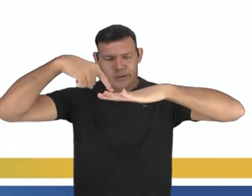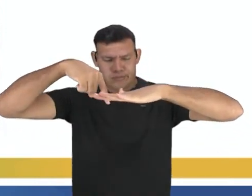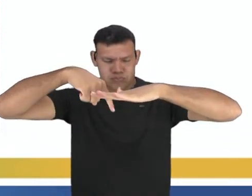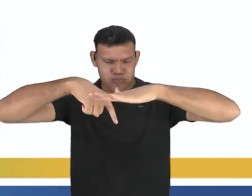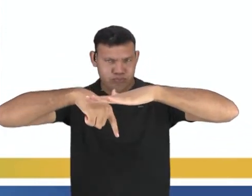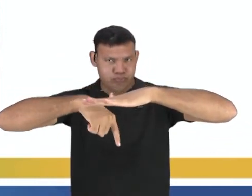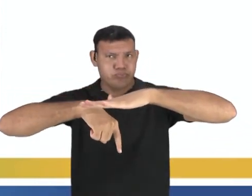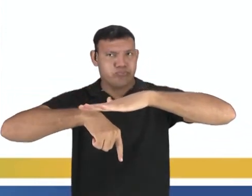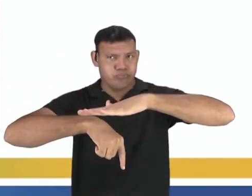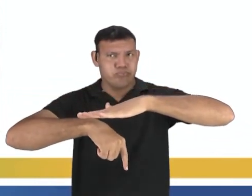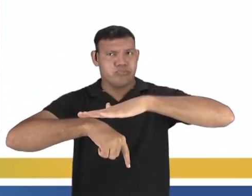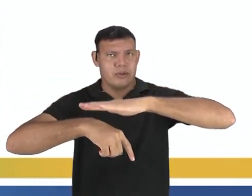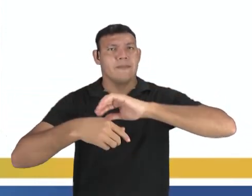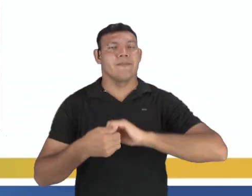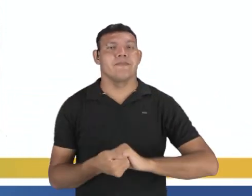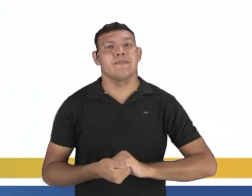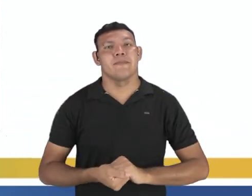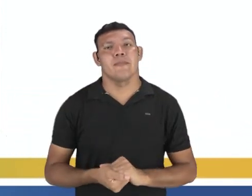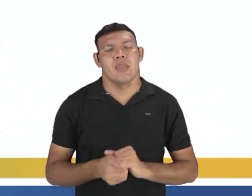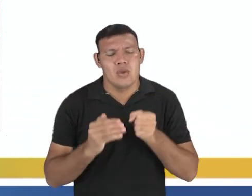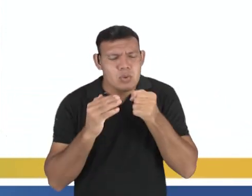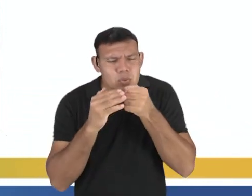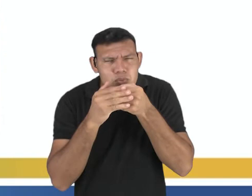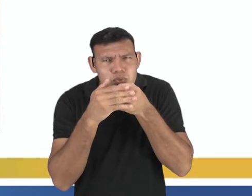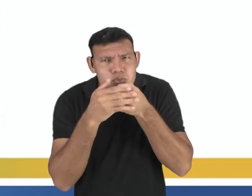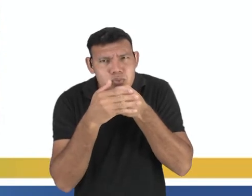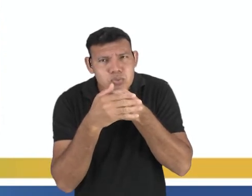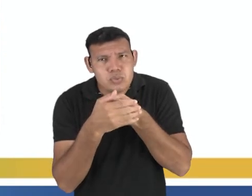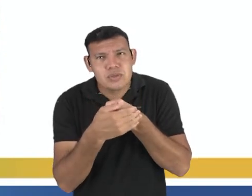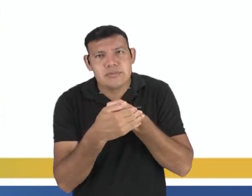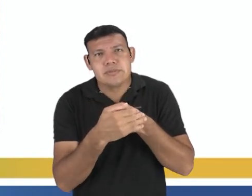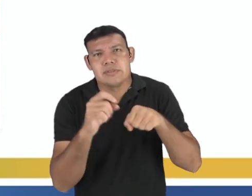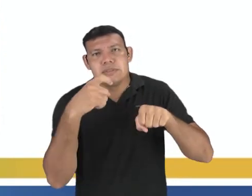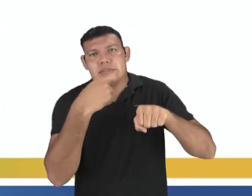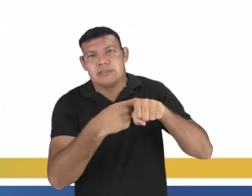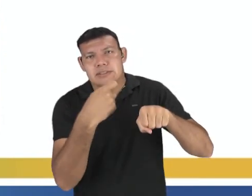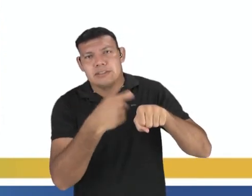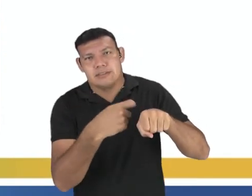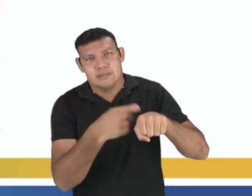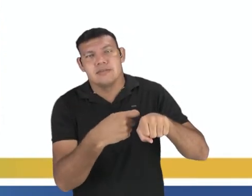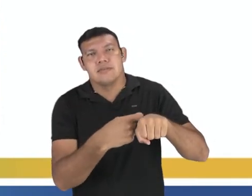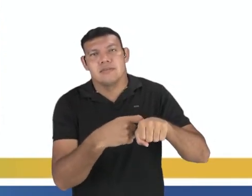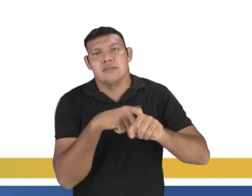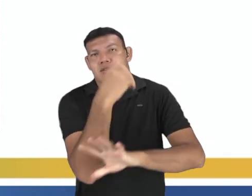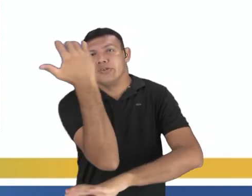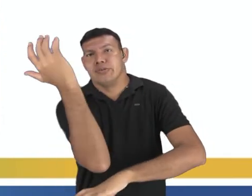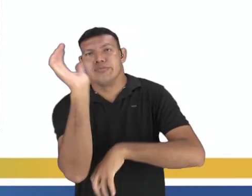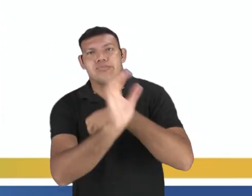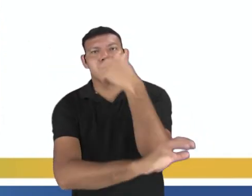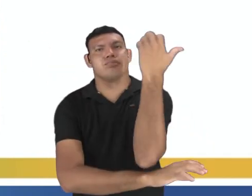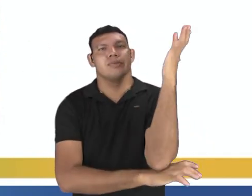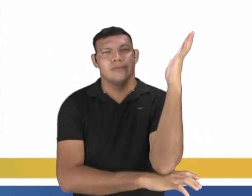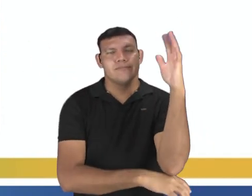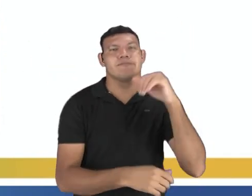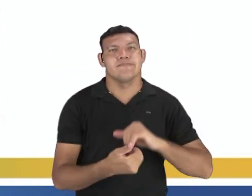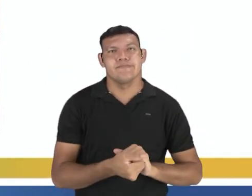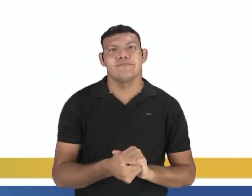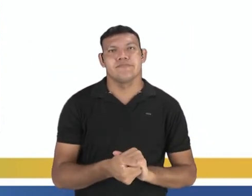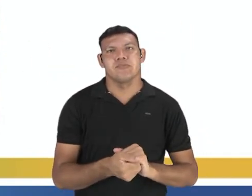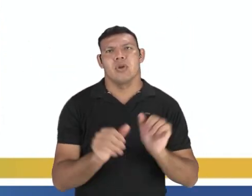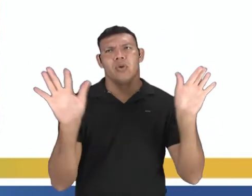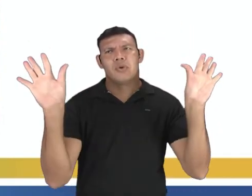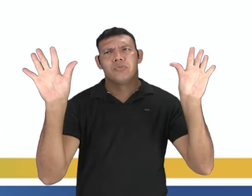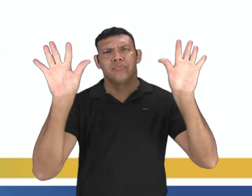mais profundos, né? Ambientes terrestres mais escondidos, as rochas e a vegetação,